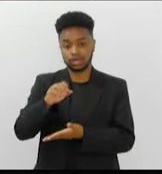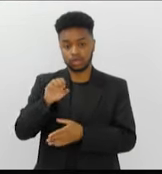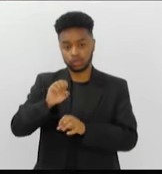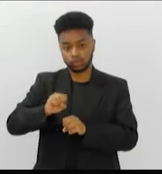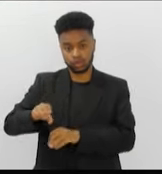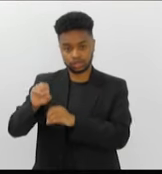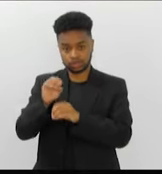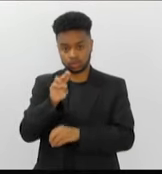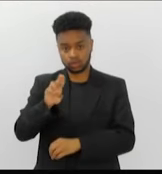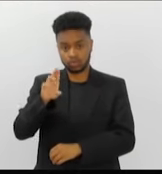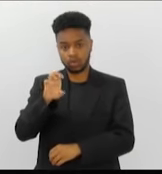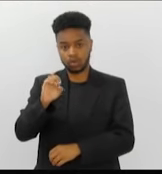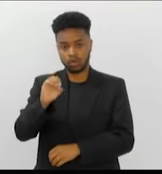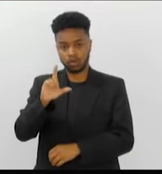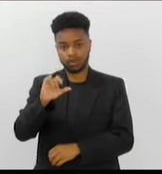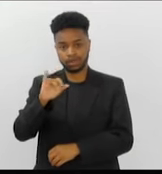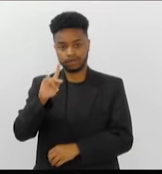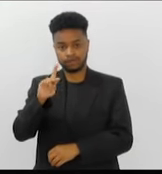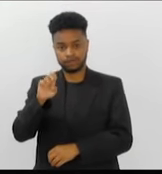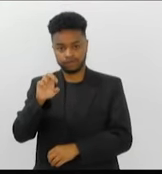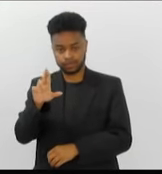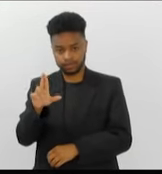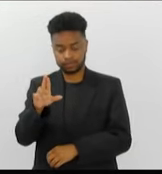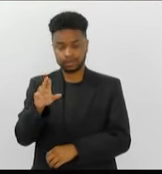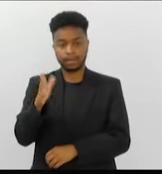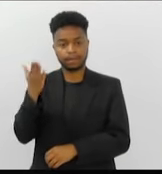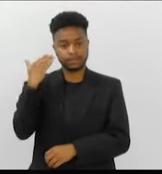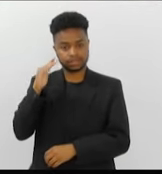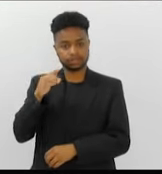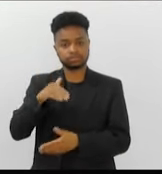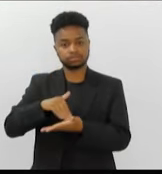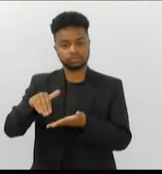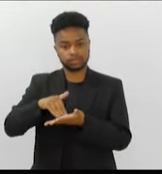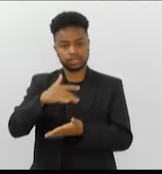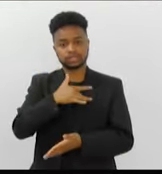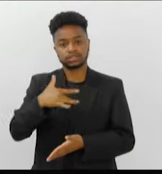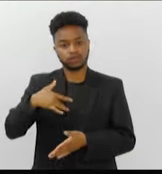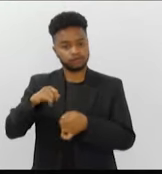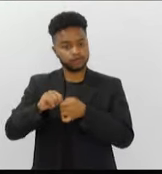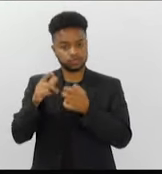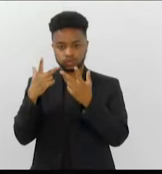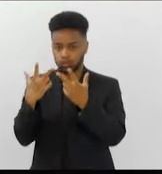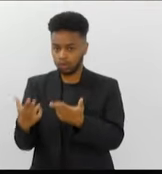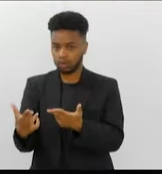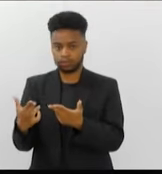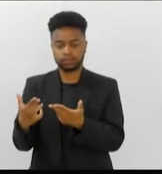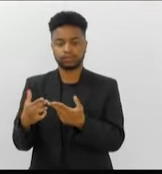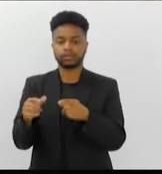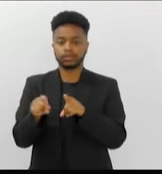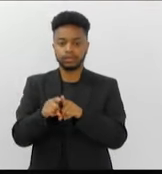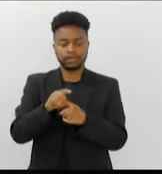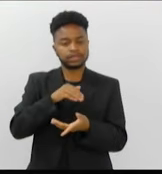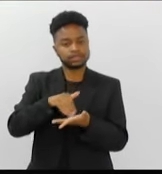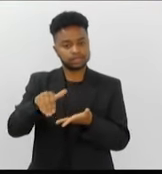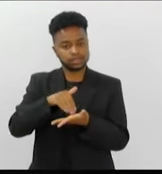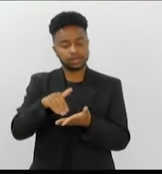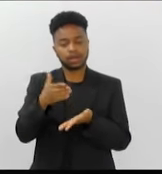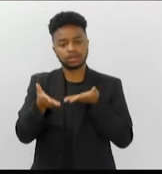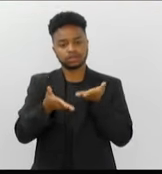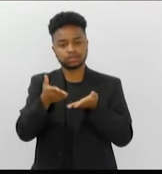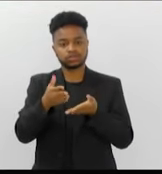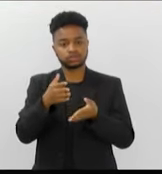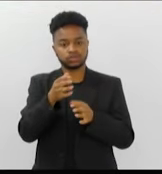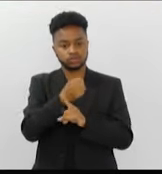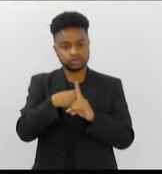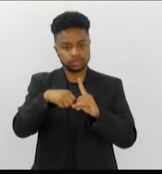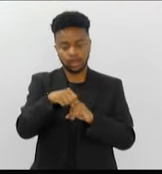Oliver Trajano, foi secretário de Saúde, fez o mesmo procedimento na Saúde. Foi secretário de Ação Social, fez